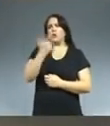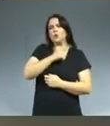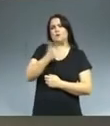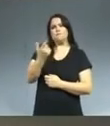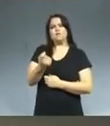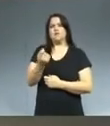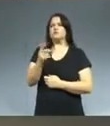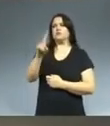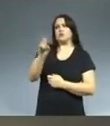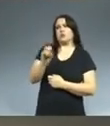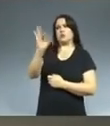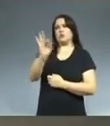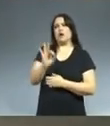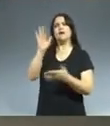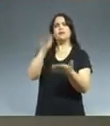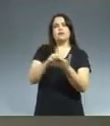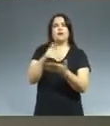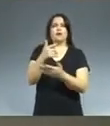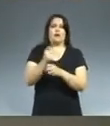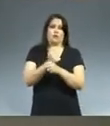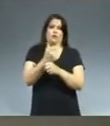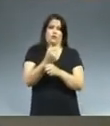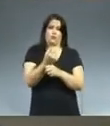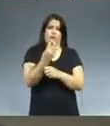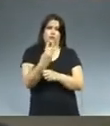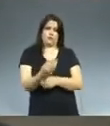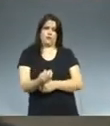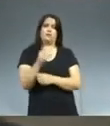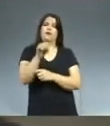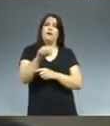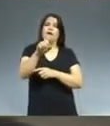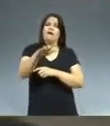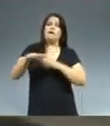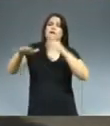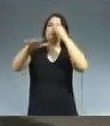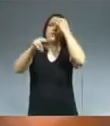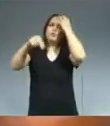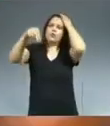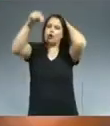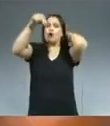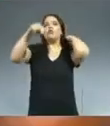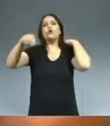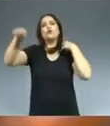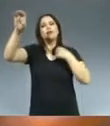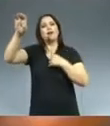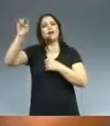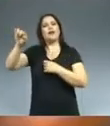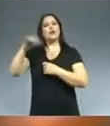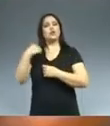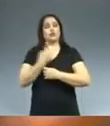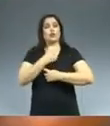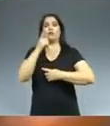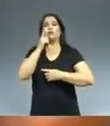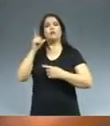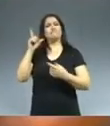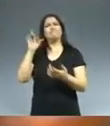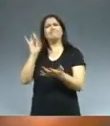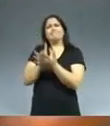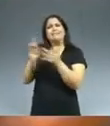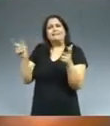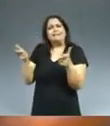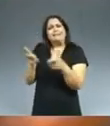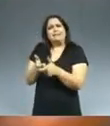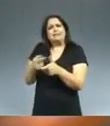para a cinquenta por cento até 2030 E essas regiões Santo Norte contra o nordeste brasileiro são as que nós temos o menor